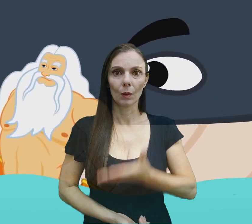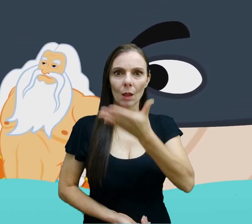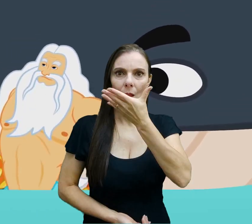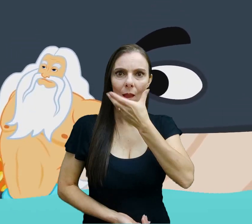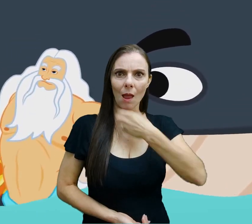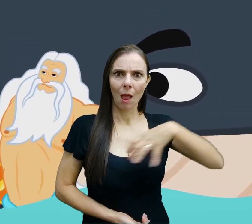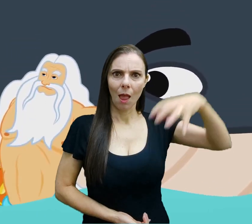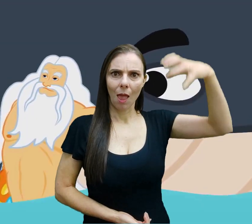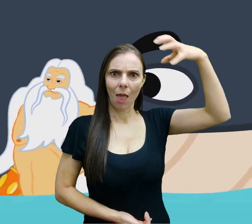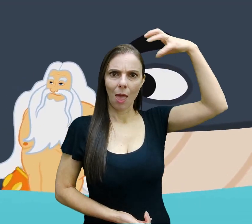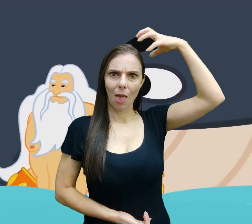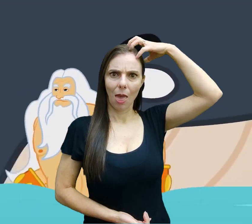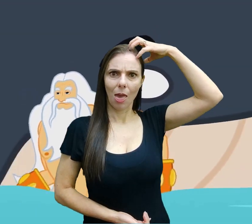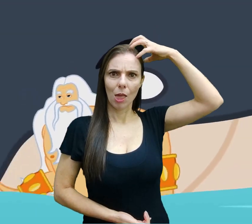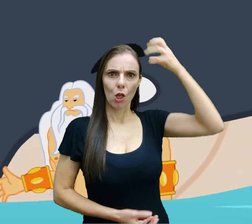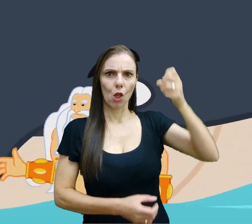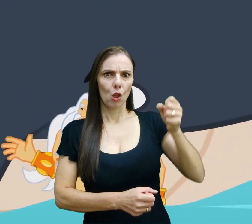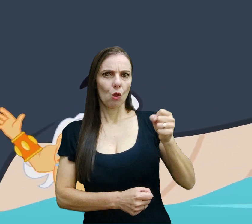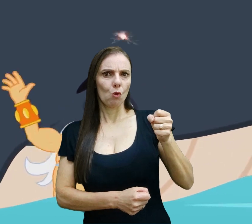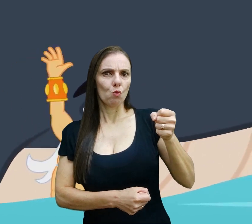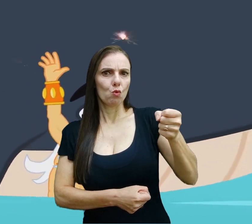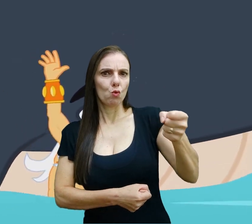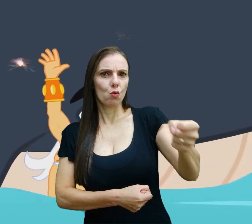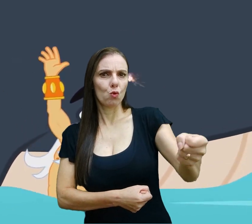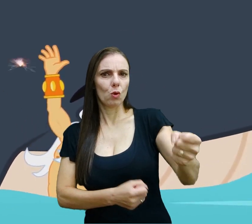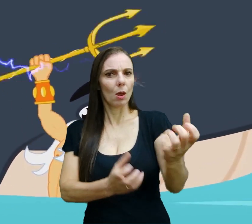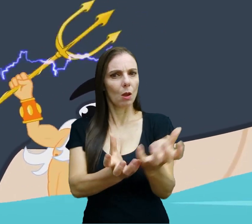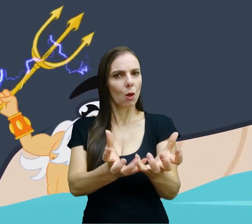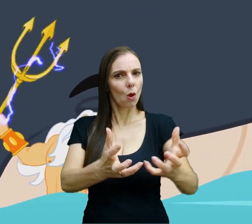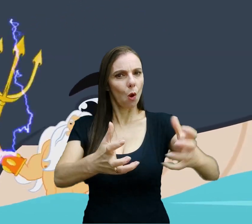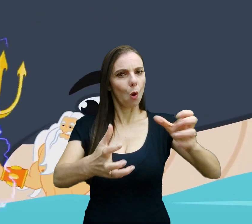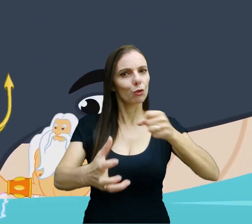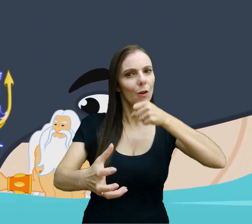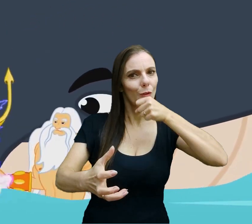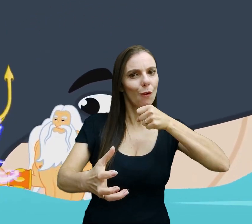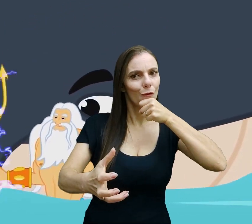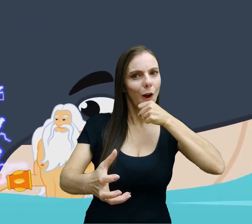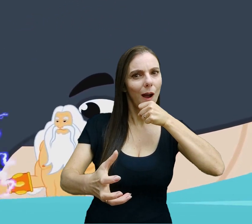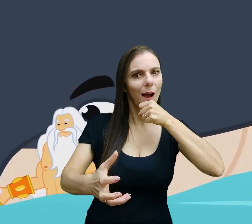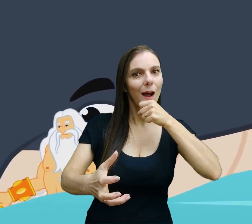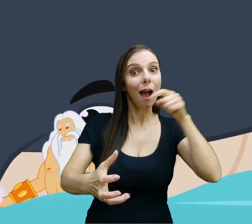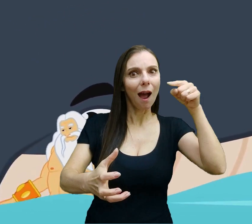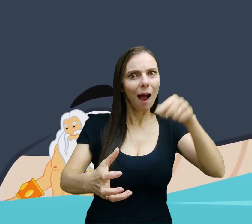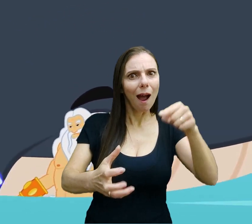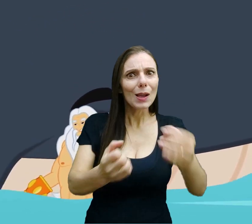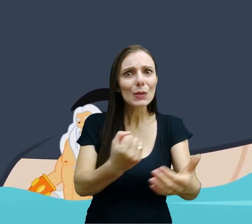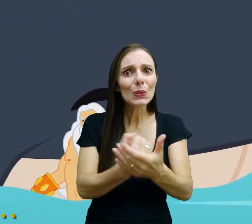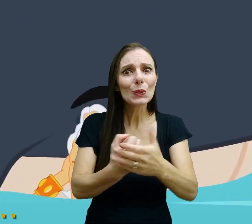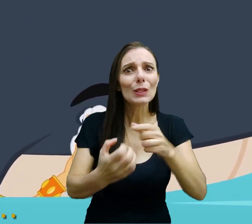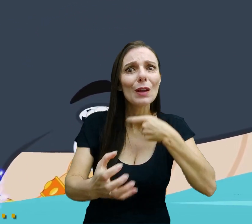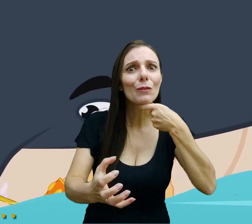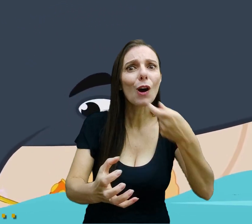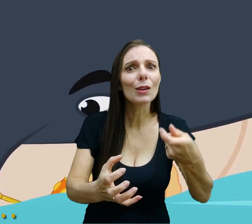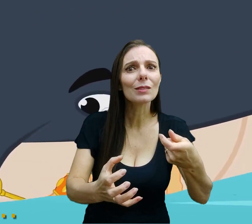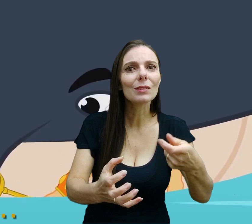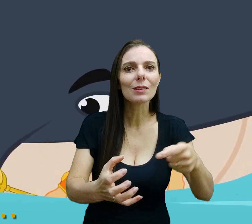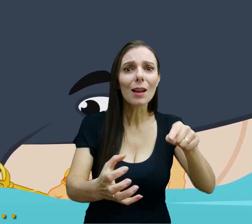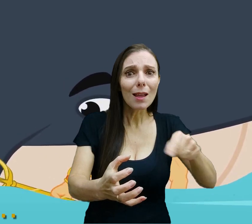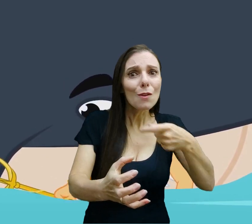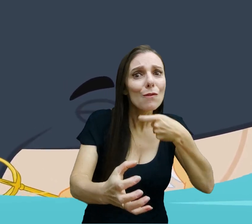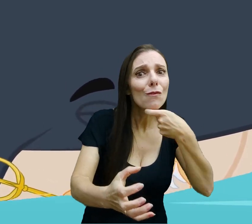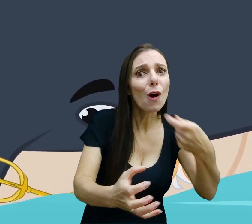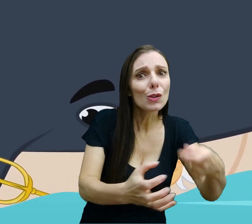O rei dos mares direcionou seu cetro para a concha nas mãos da avó, em que a voz de Ariel foi mantida